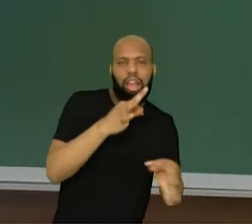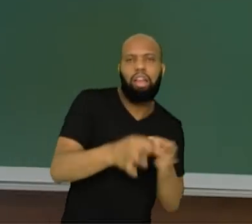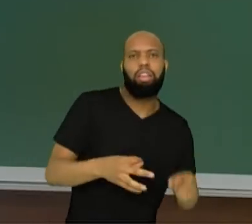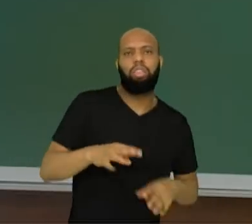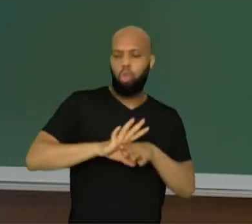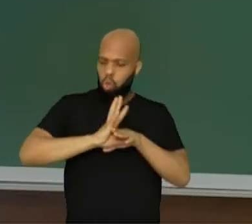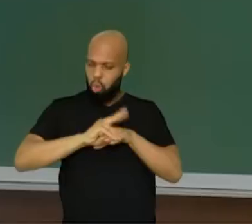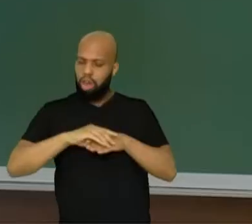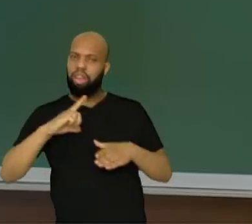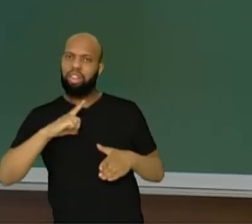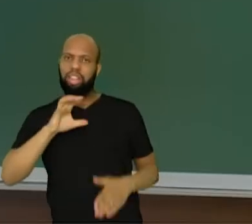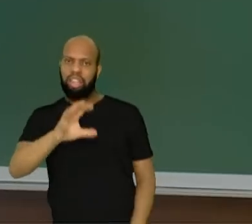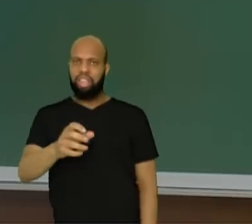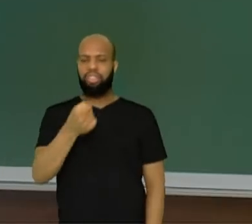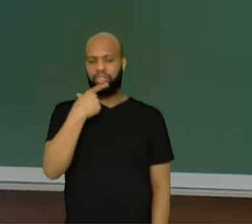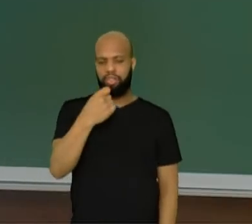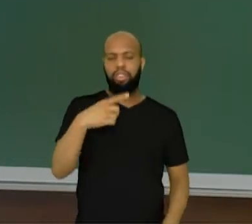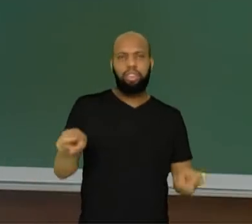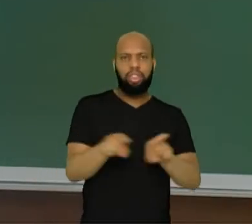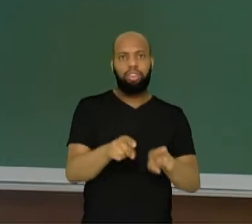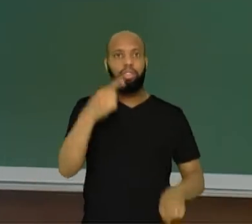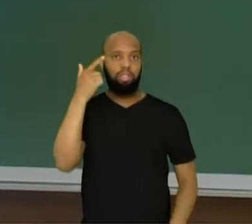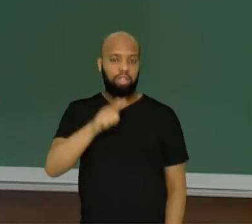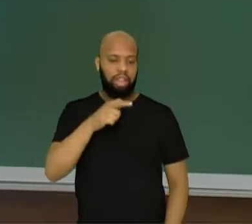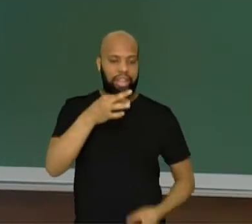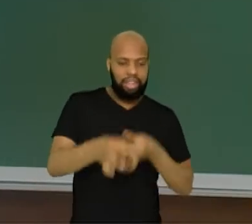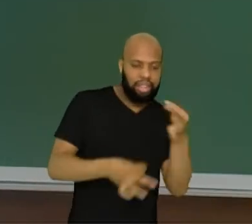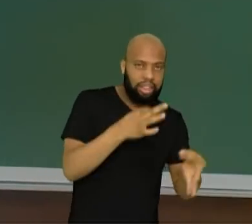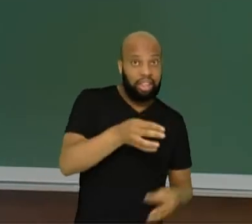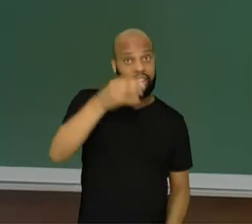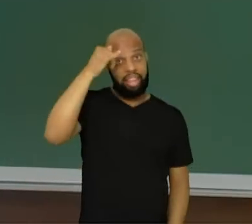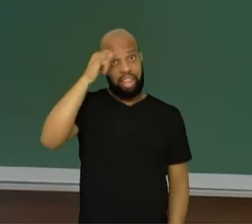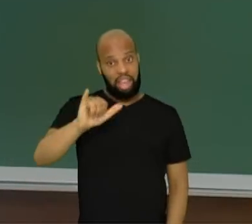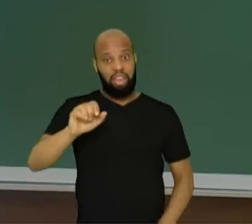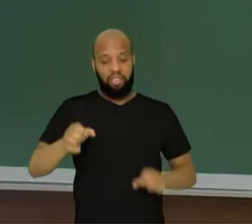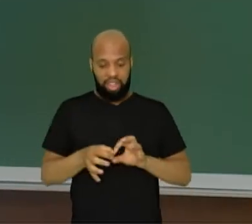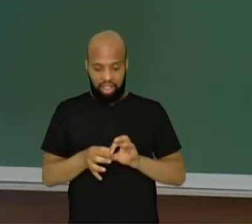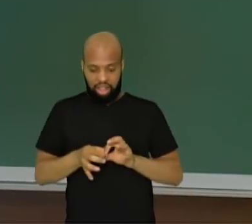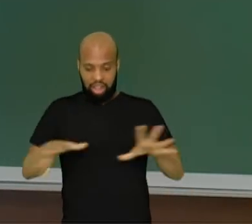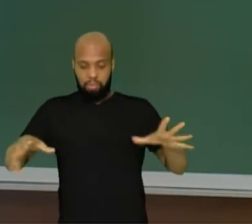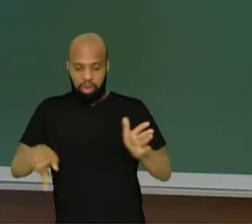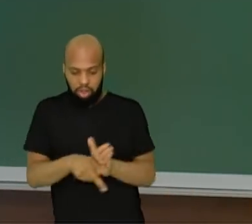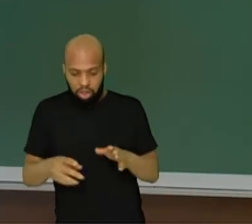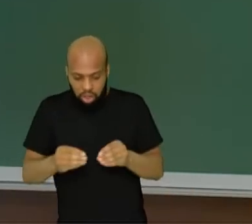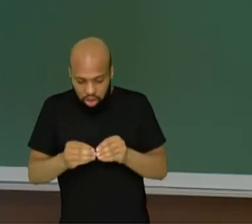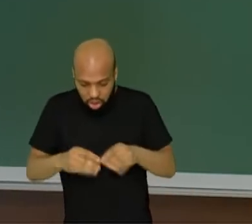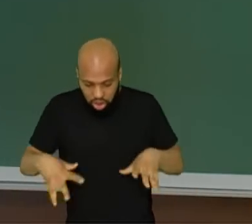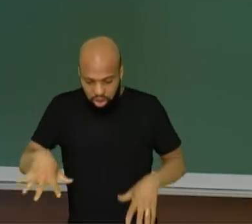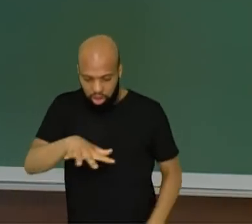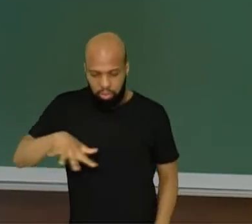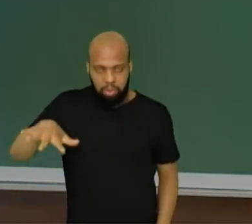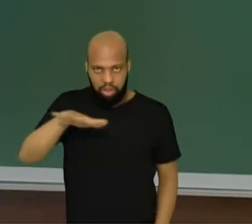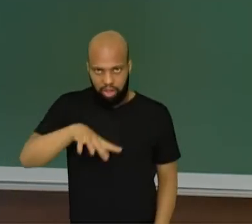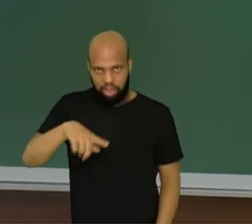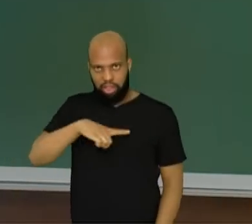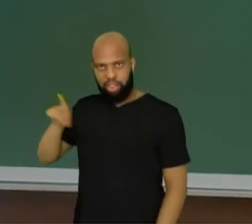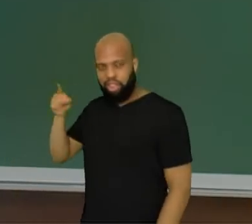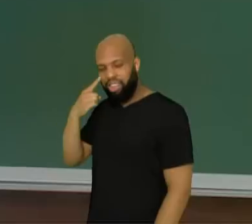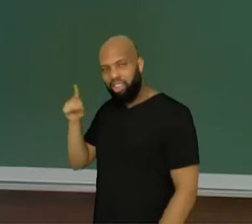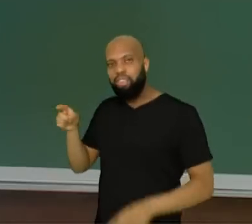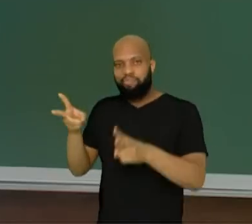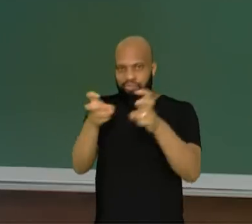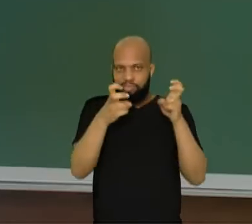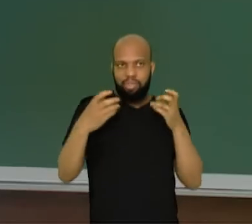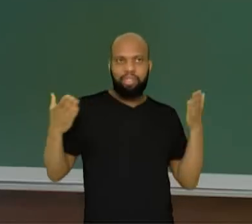existem medicamentos para tratar e assim ela não vai liberar esses ovos para o ambiente. E aqui a gente está observando